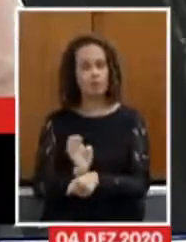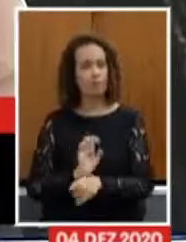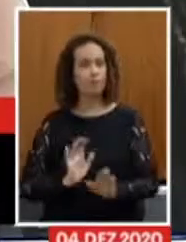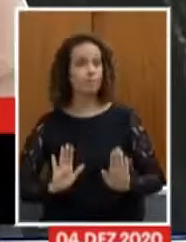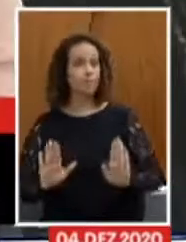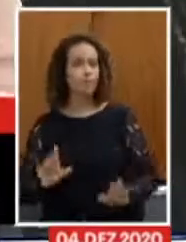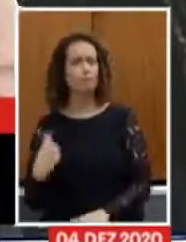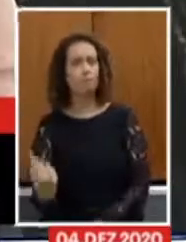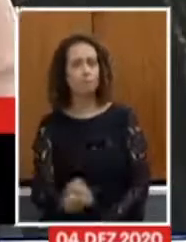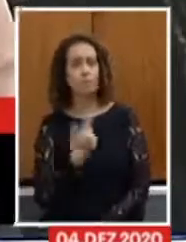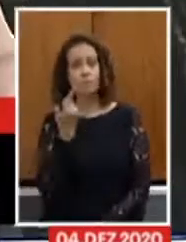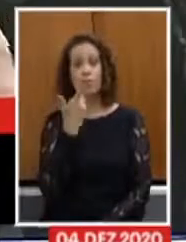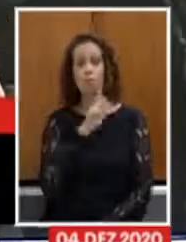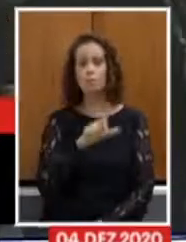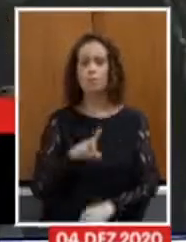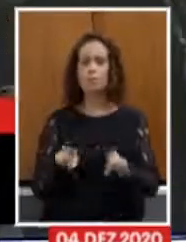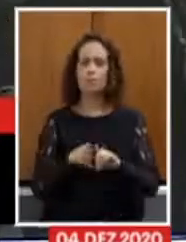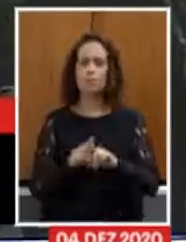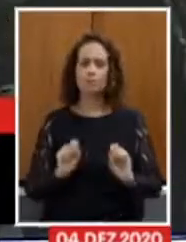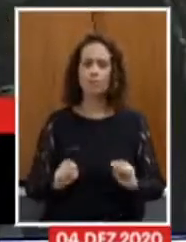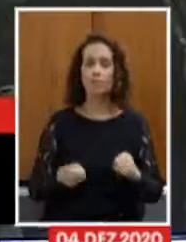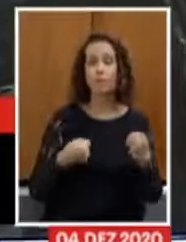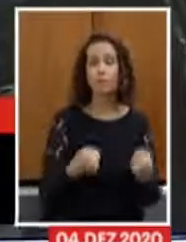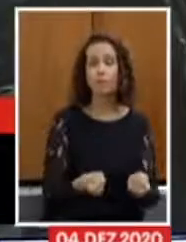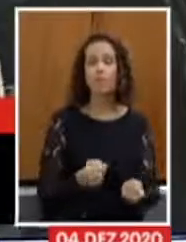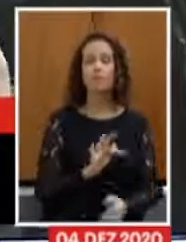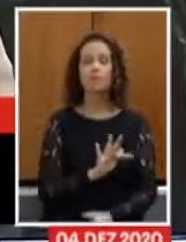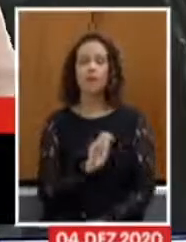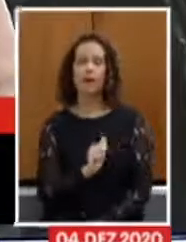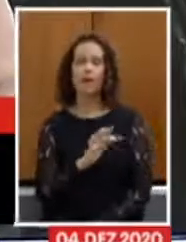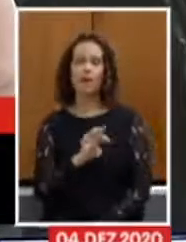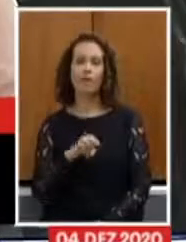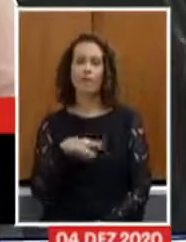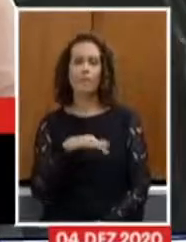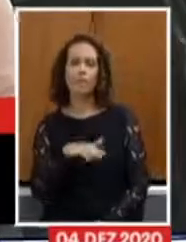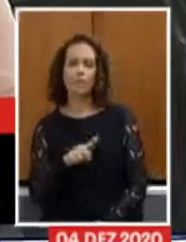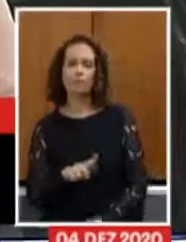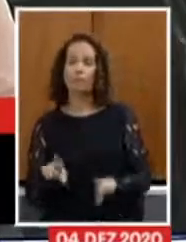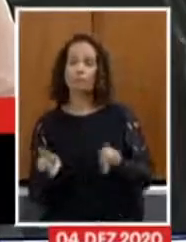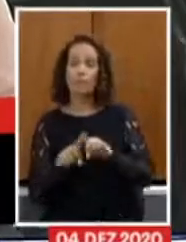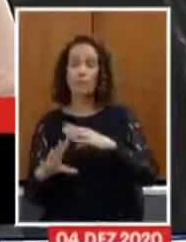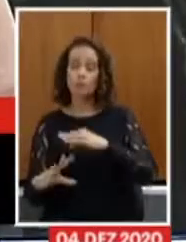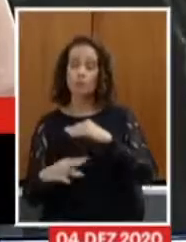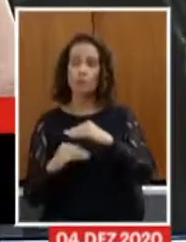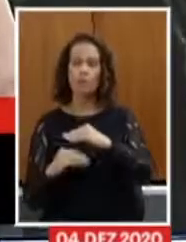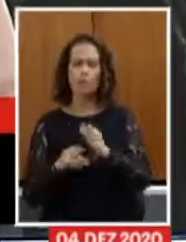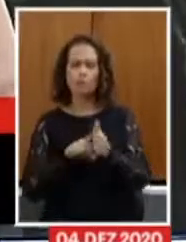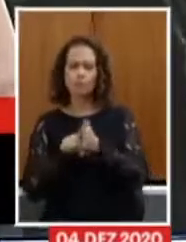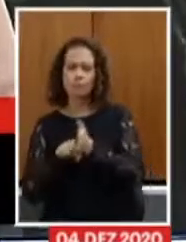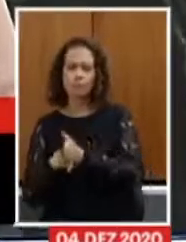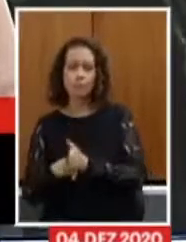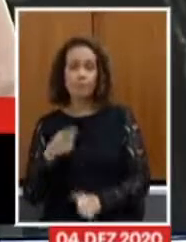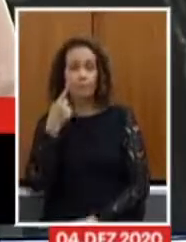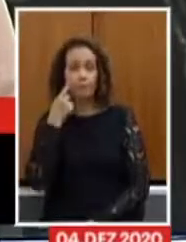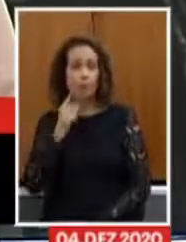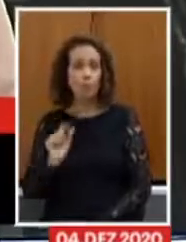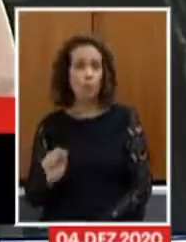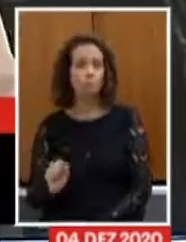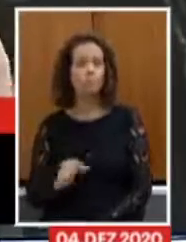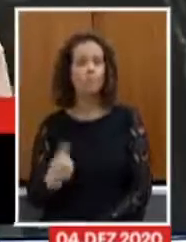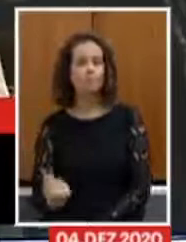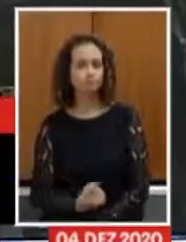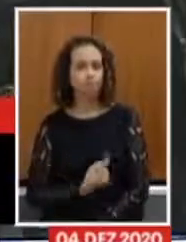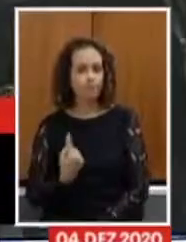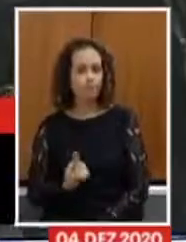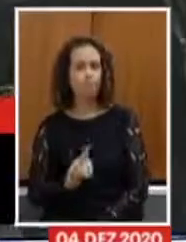nós conseguimos, além do fortalecimento da FAPEMIG, nessa emenda, vocês vão verificar que nós também